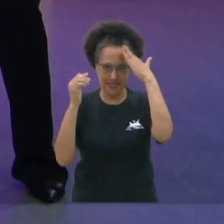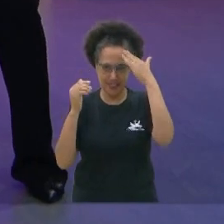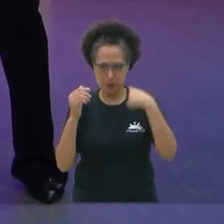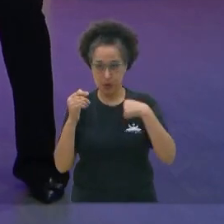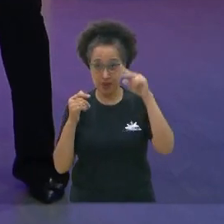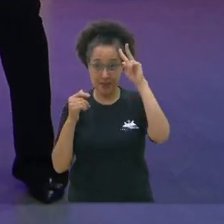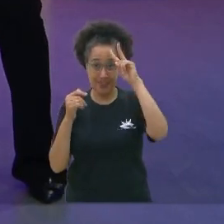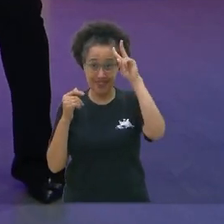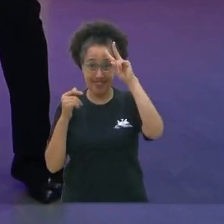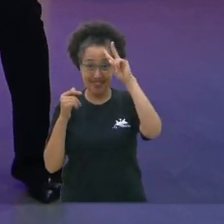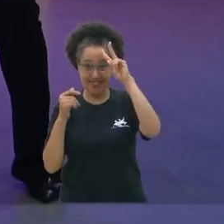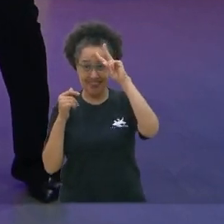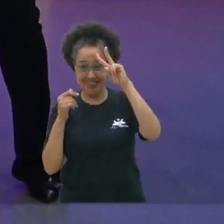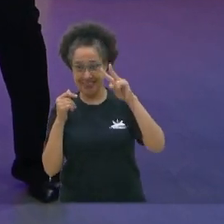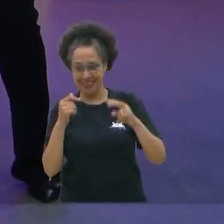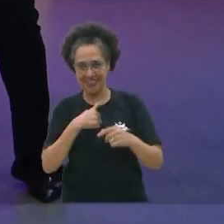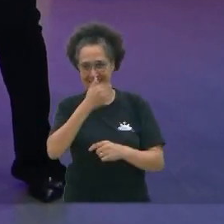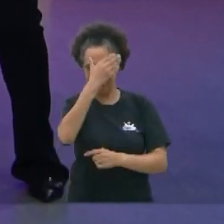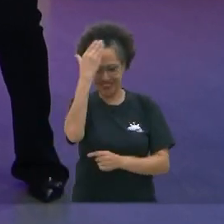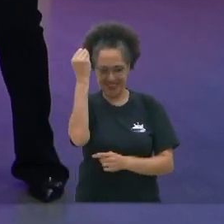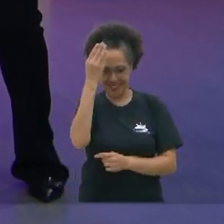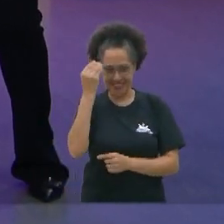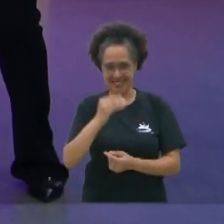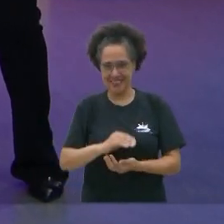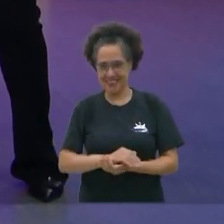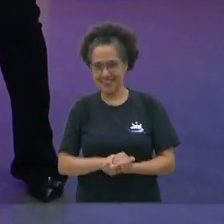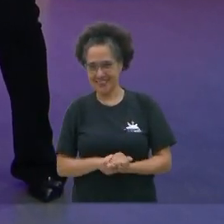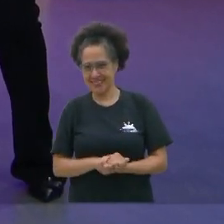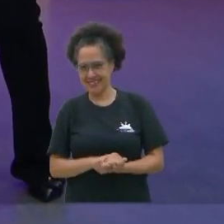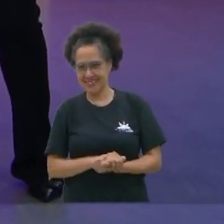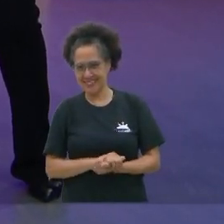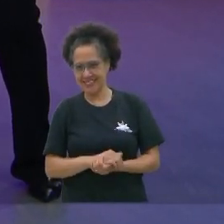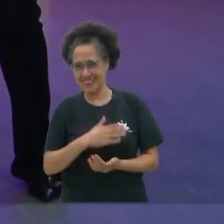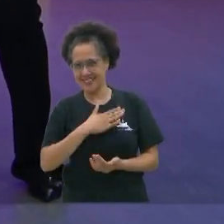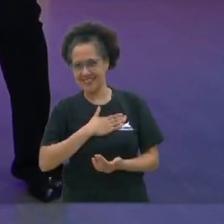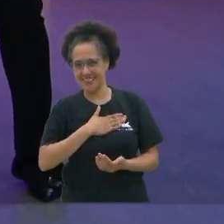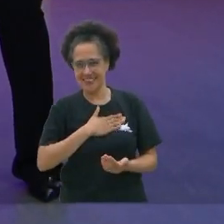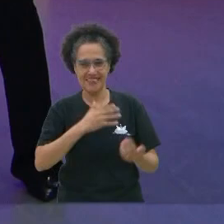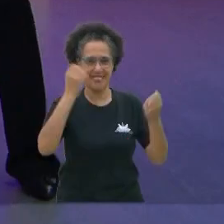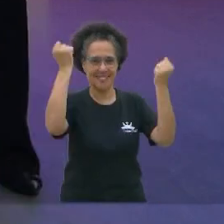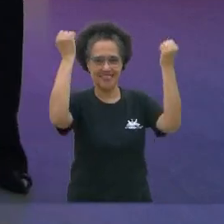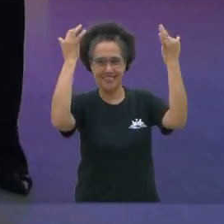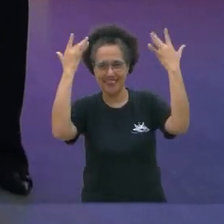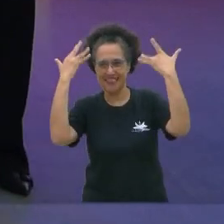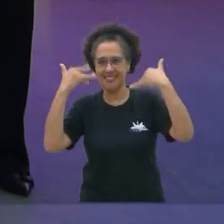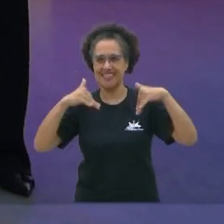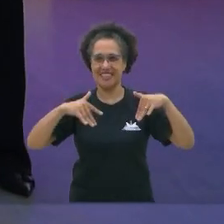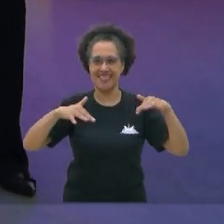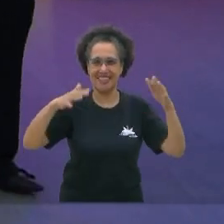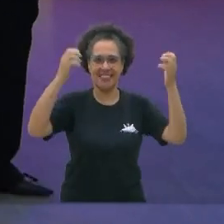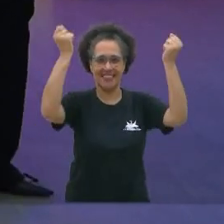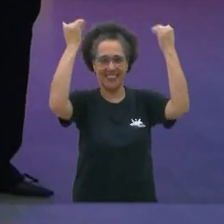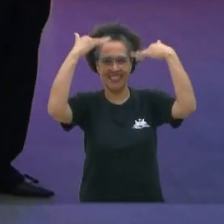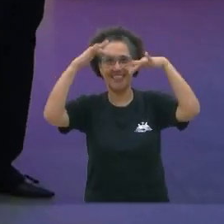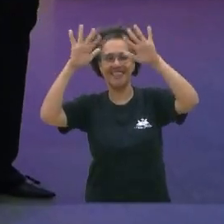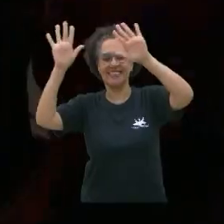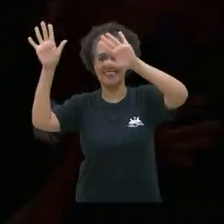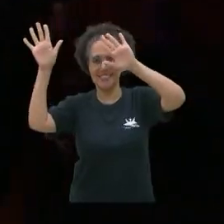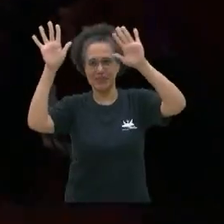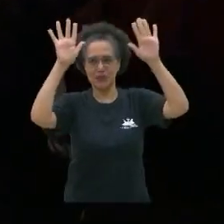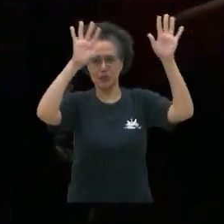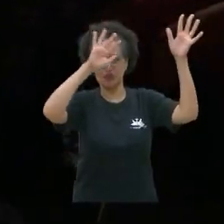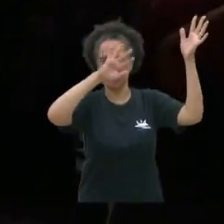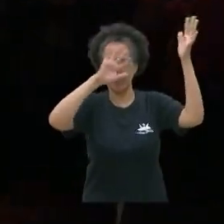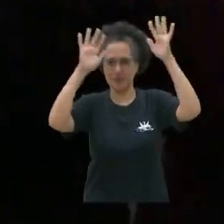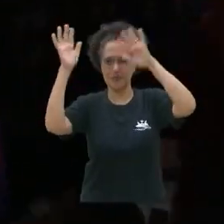lembrando? Ai, Jesus amado. Esqueci, vamos lá. A minha graça vai chegar. Pra